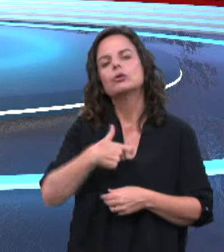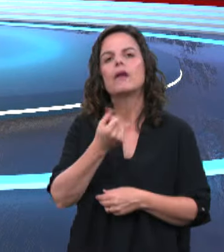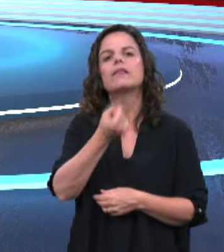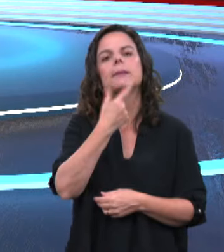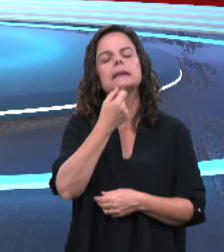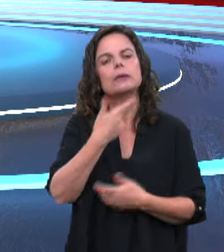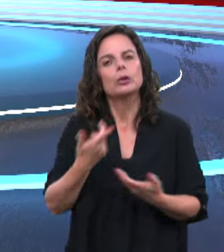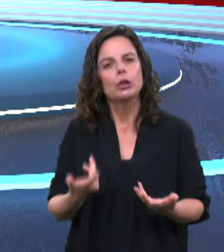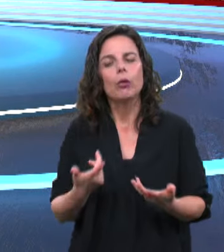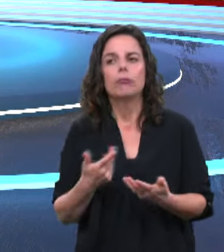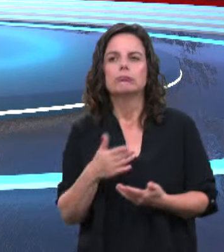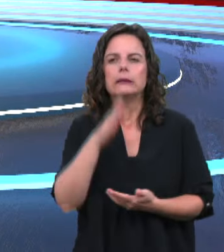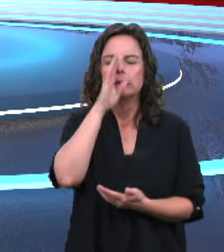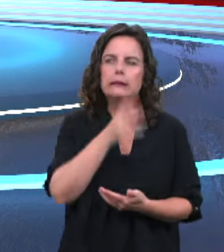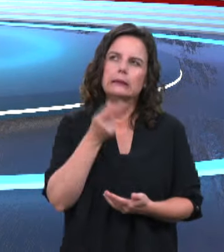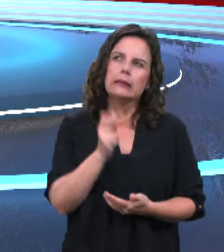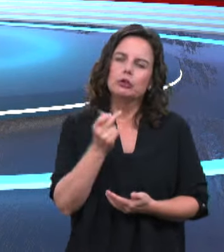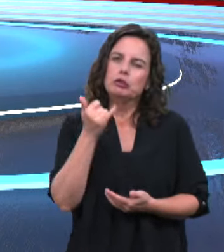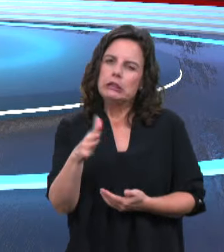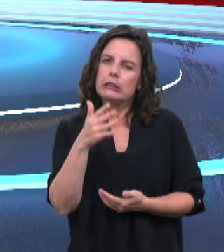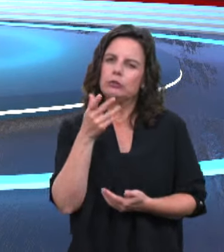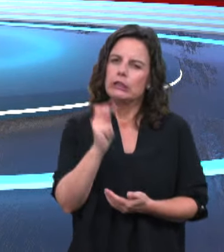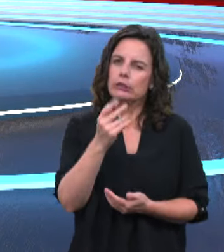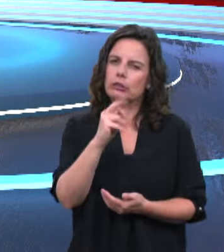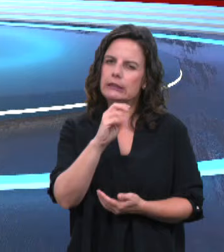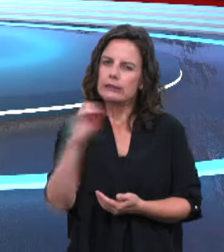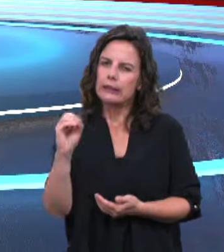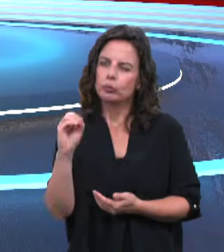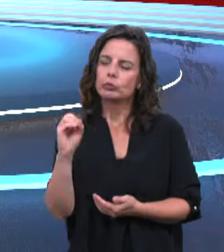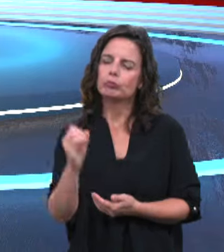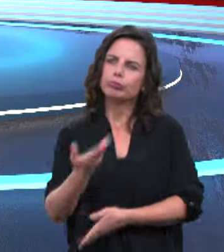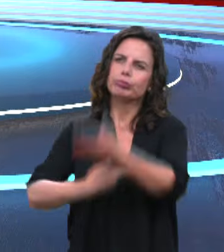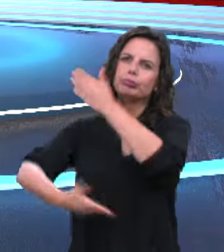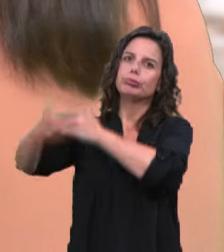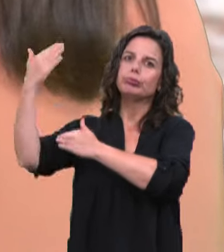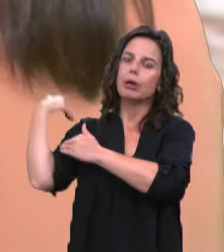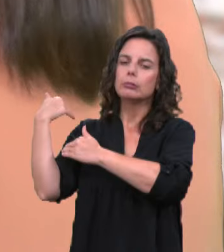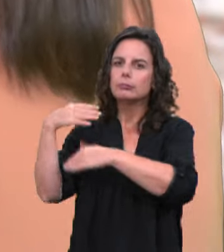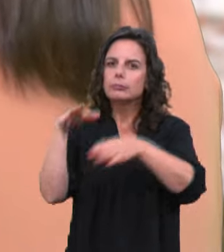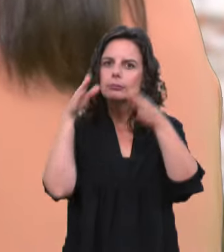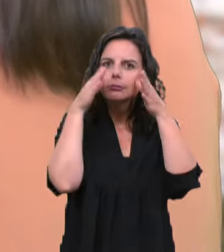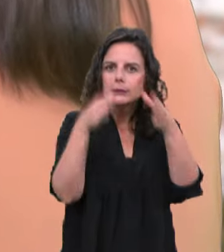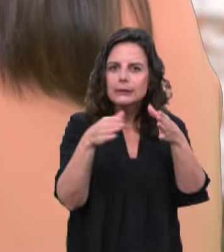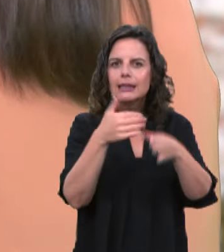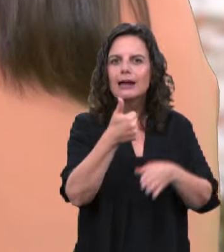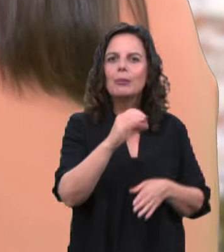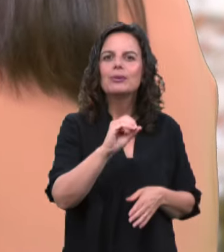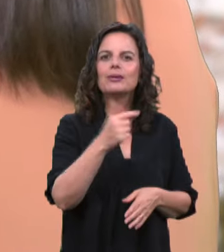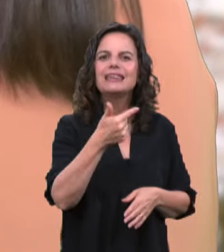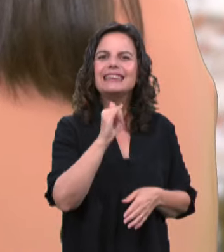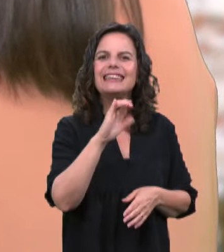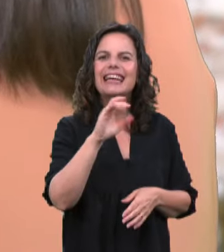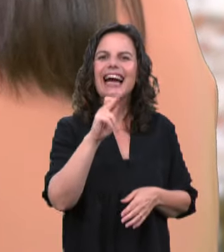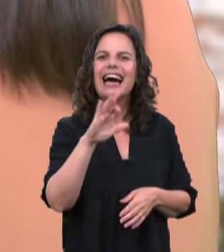nós andarmos 200 ou 300 anos para trás, estavam focados, eram os boticários, não é? E,